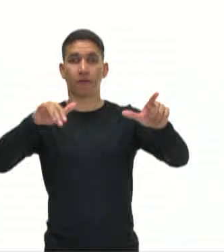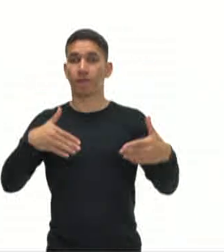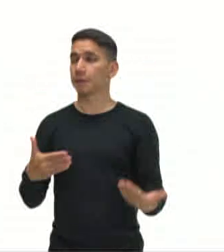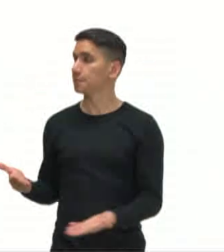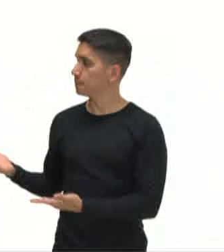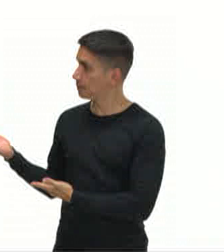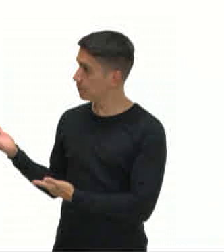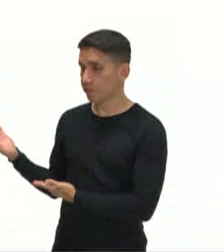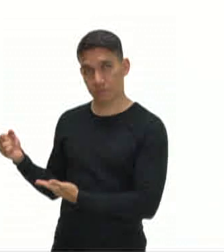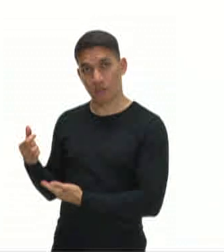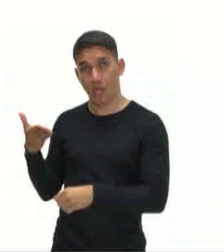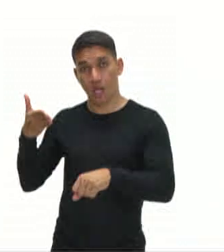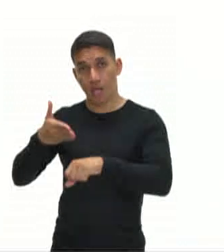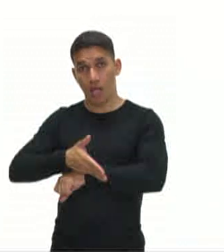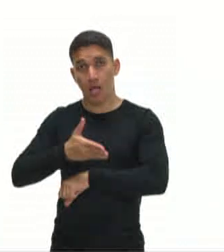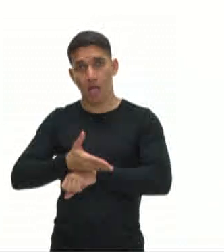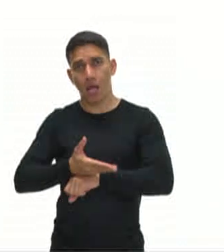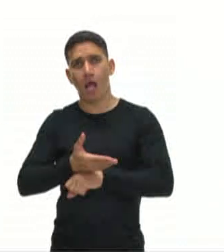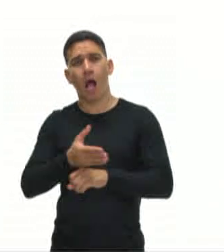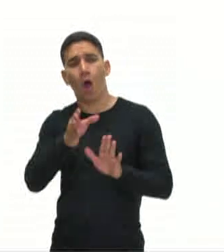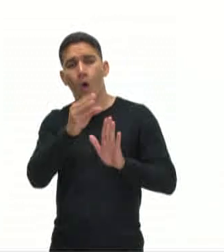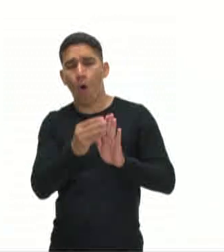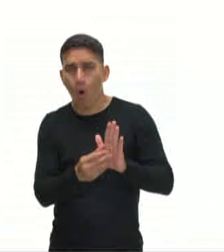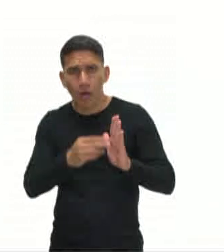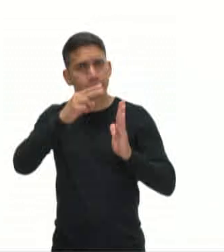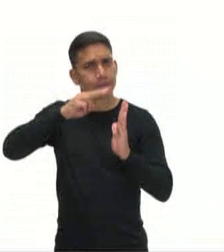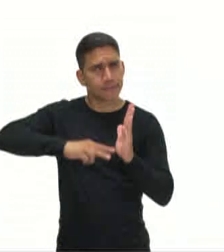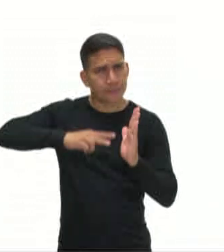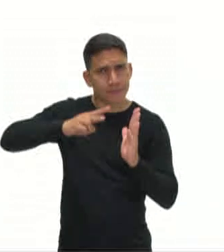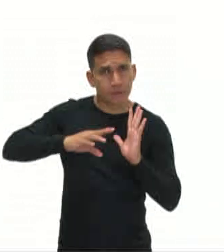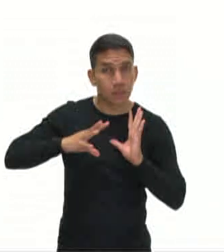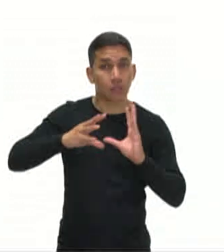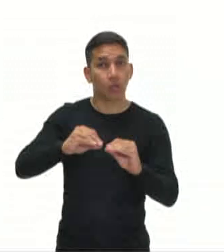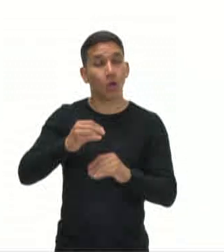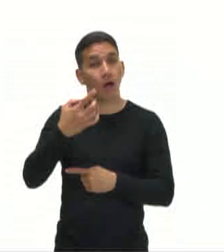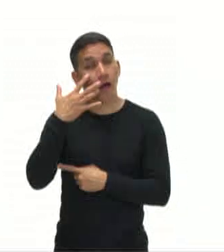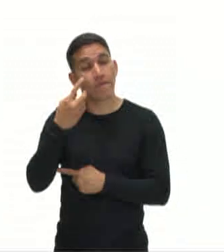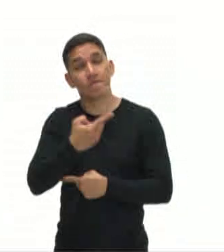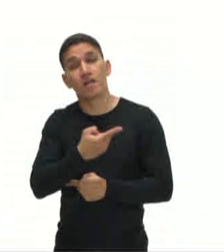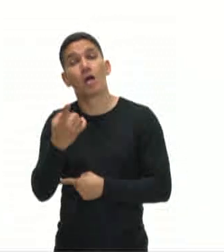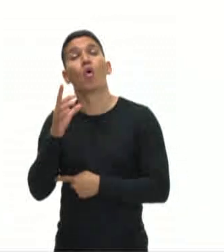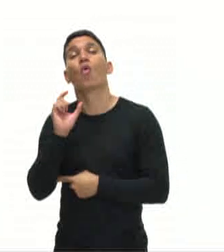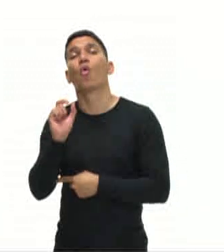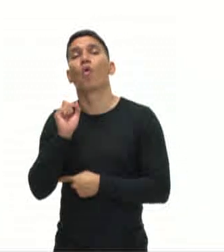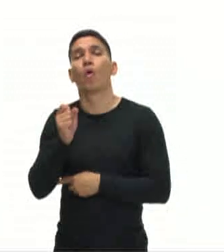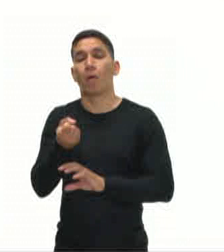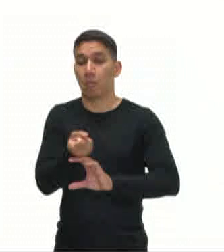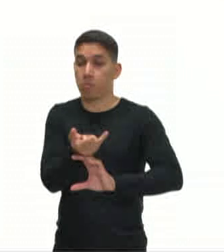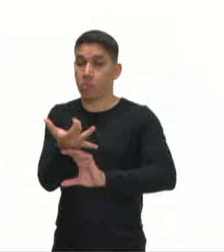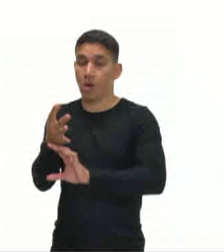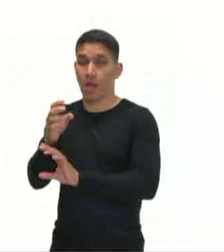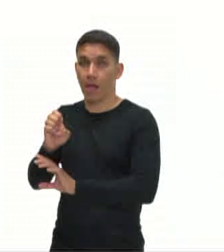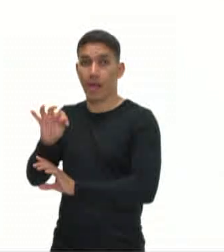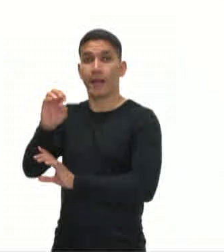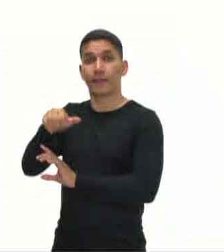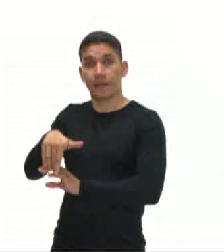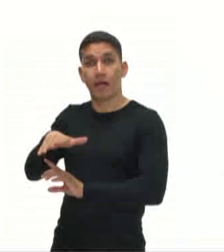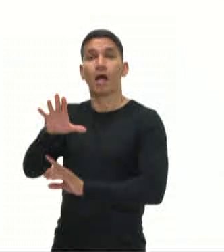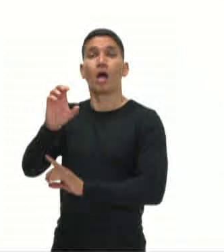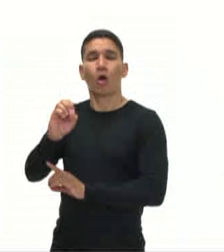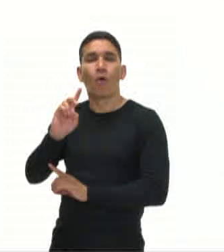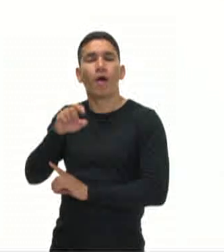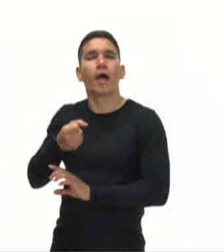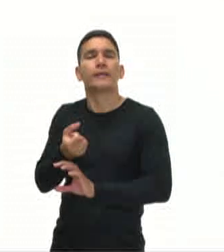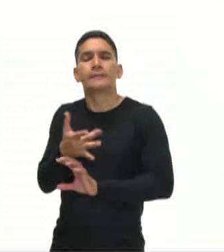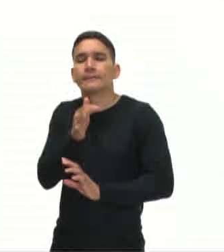Code, acesse essa matéria, leia e veja. O poliuretano é um exemplo de polímero